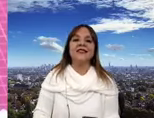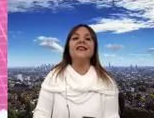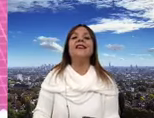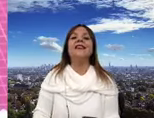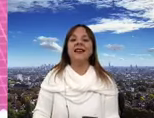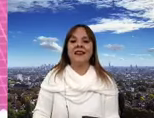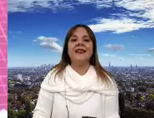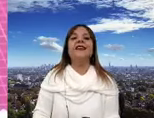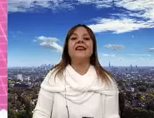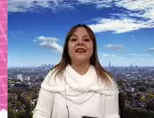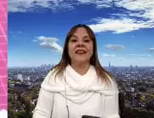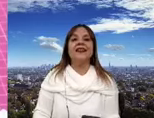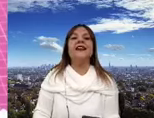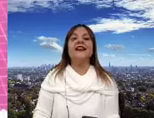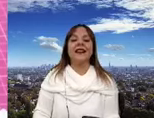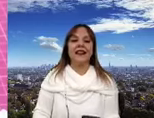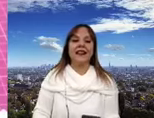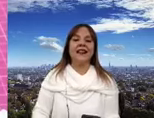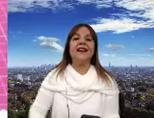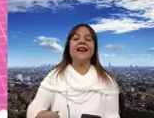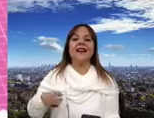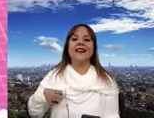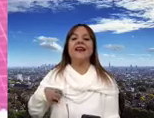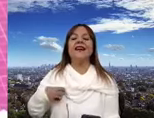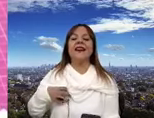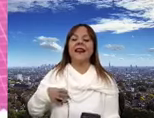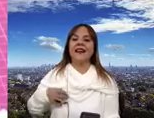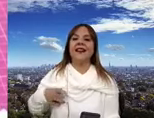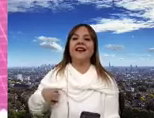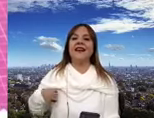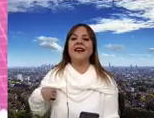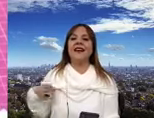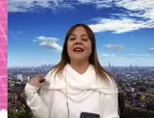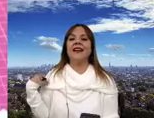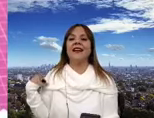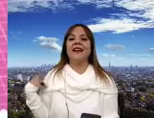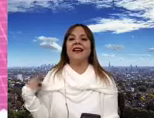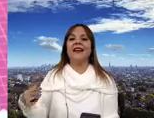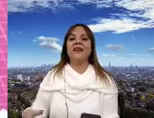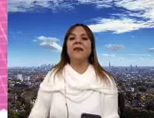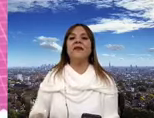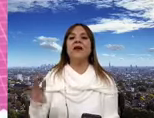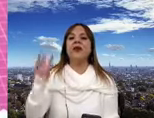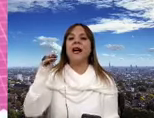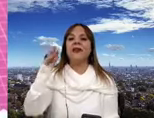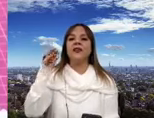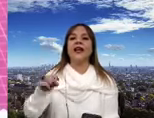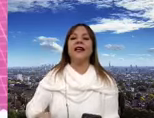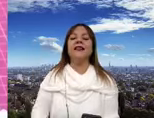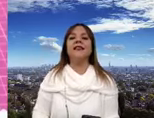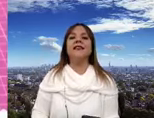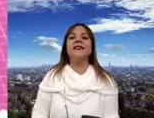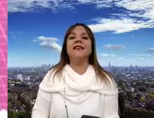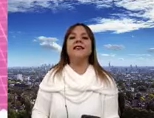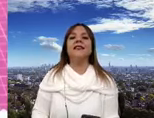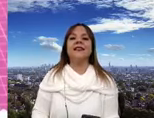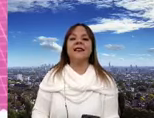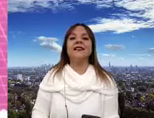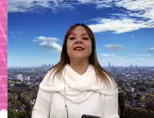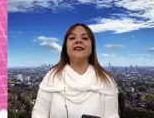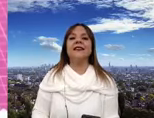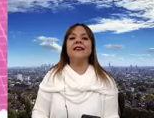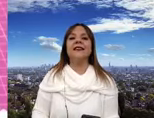Tem o pessoal que gosta de fazer essa bochecha com a tinta, eu não me dou bem. Vai ficar corado, né? É, isso